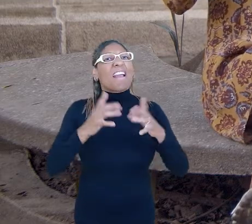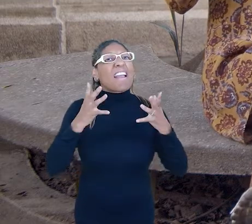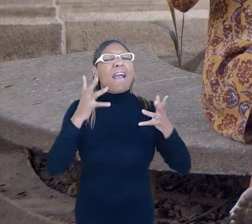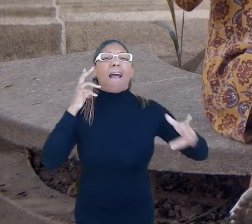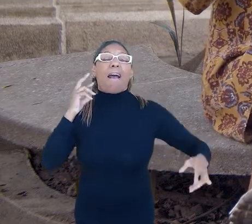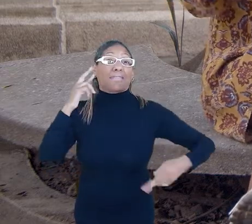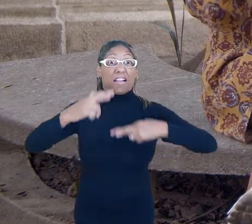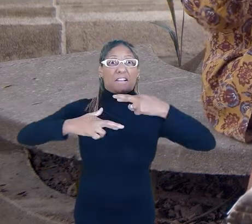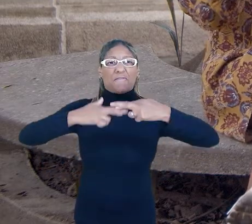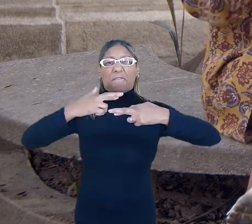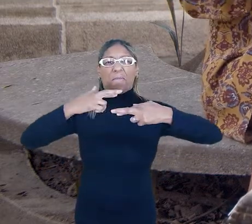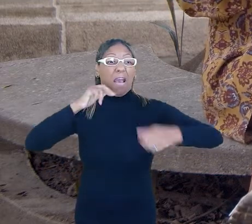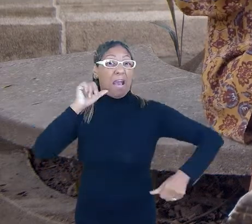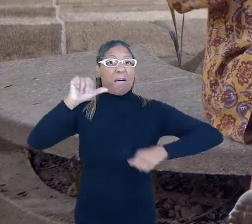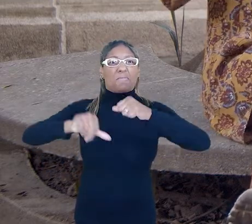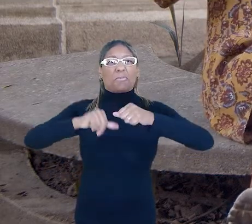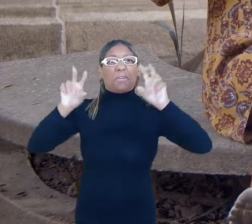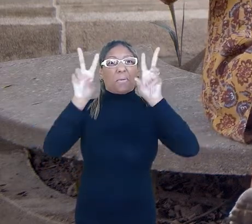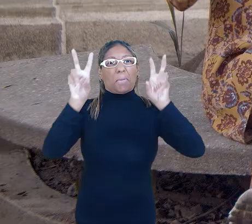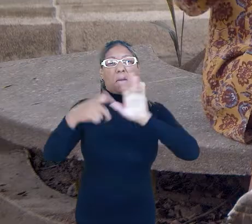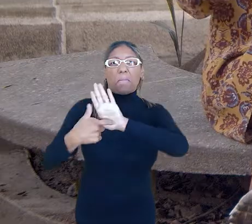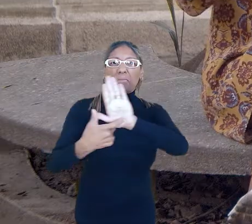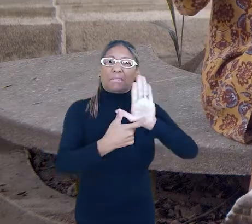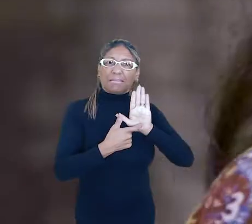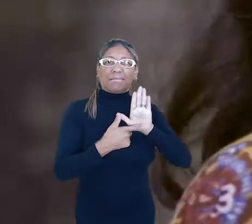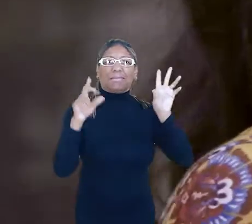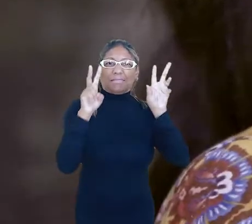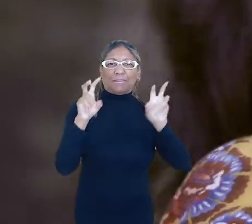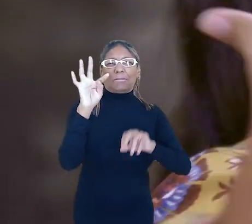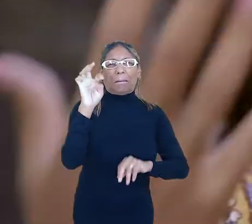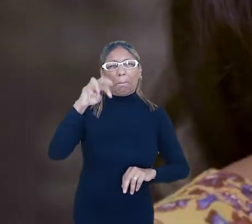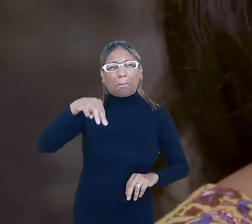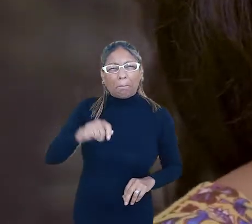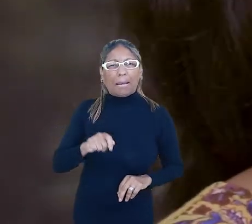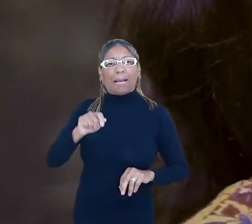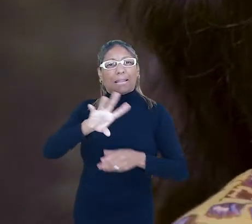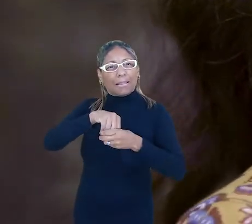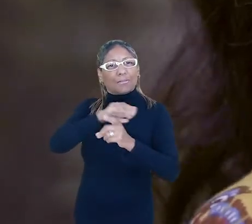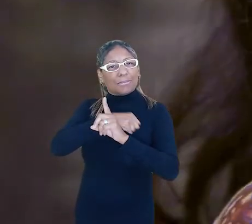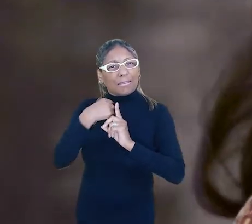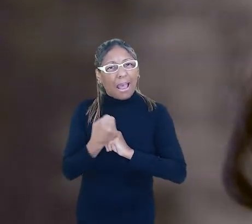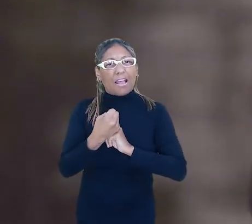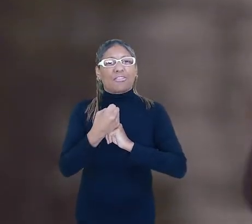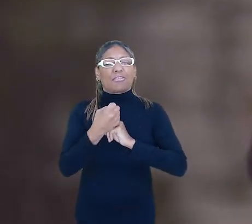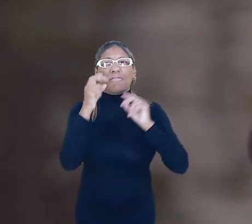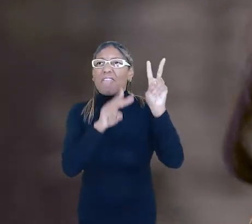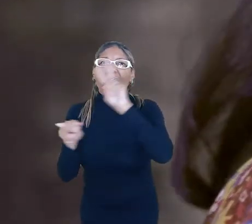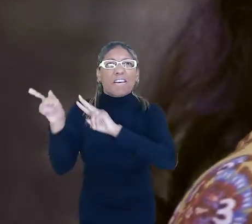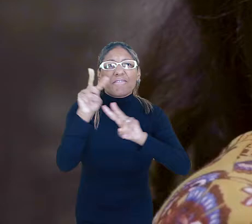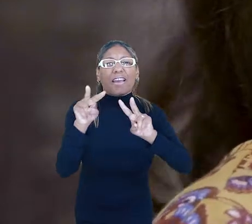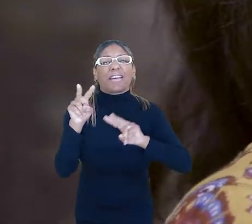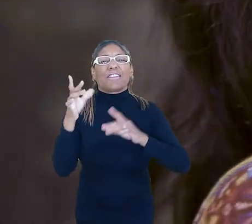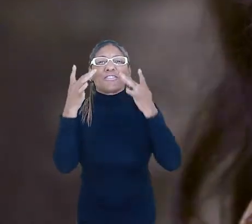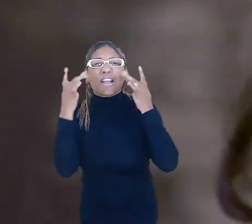Marina. Transformação que isso podia causar, ou pelo tema que isso podia levantar, um tema que era importante na sociedade e que através do audiovisual